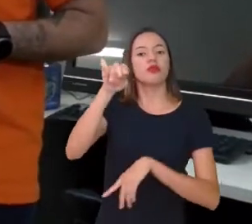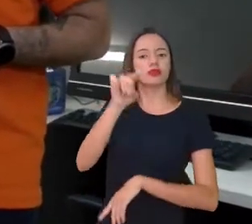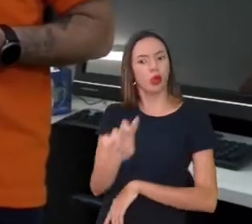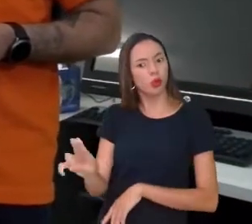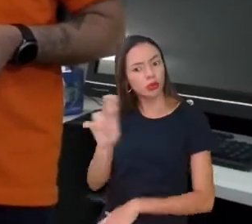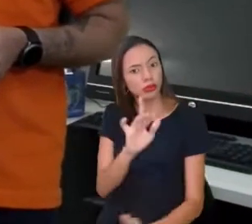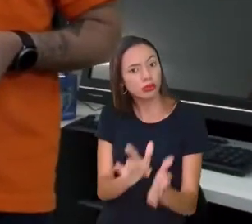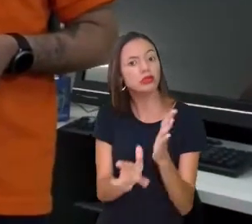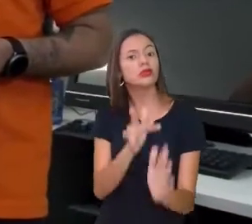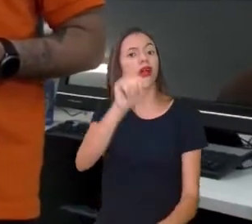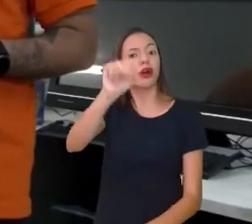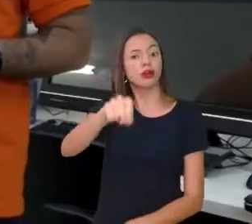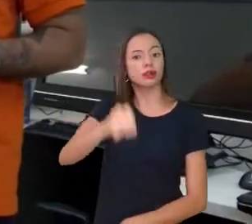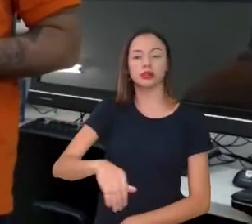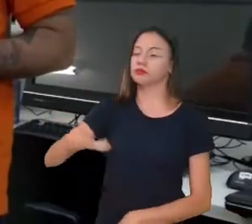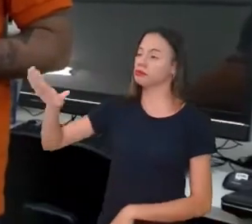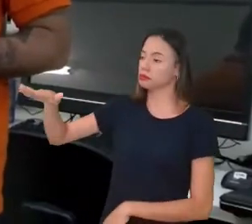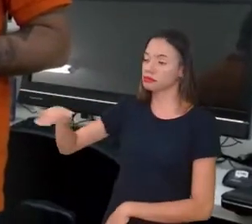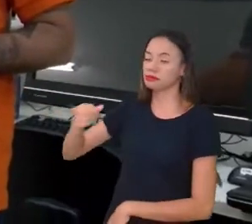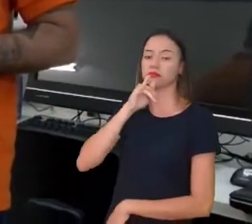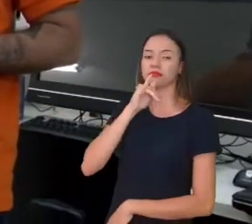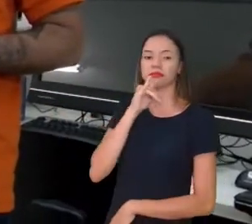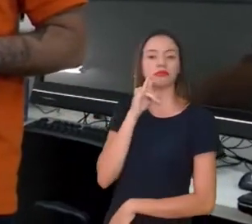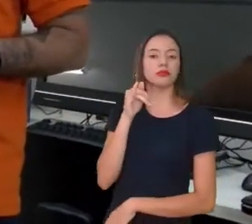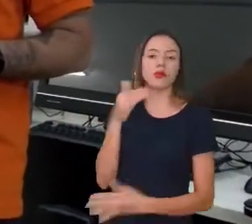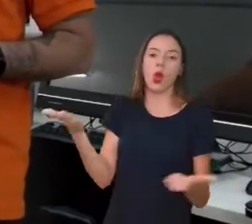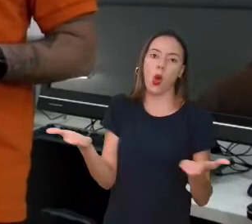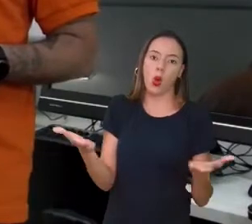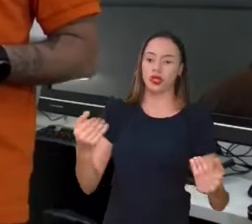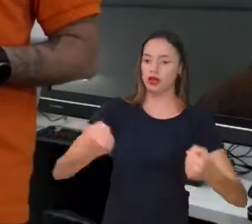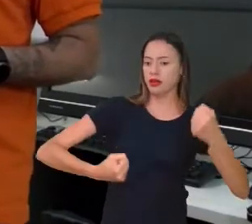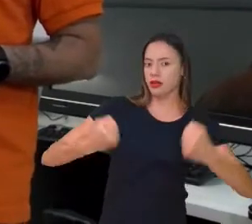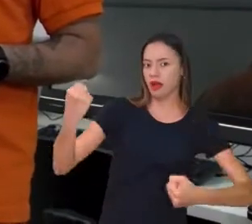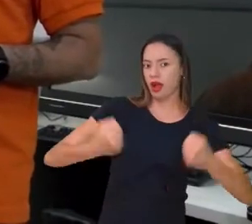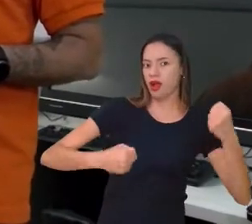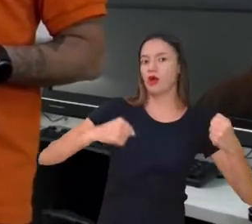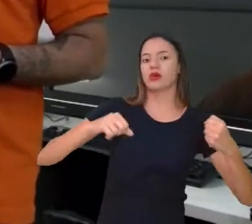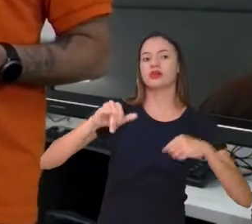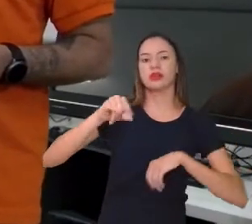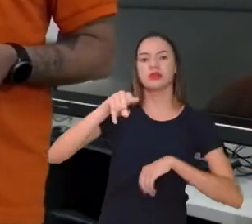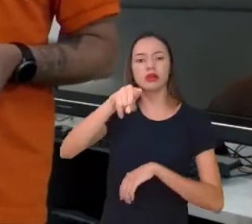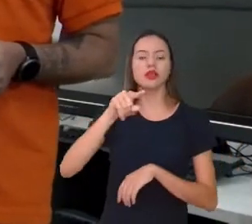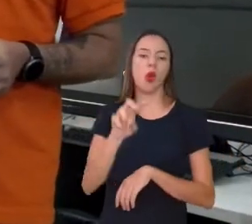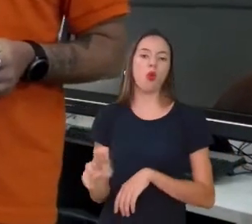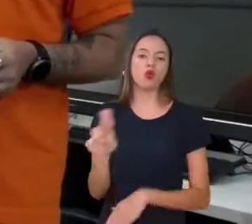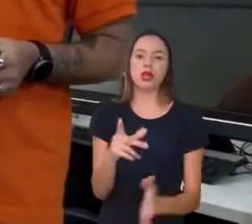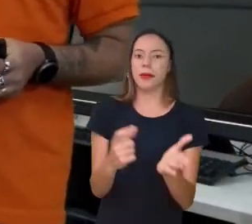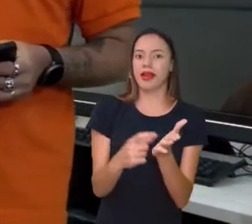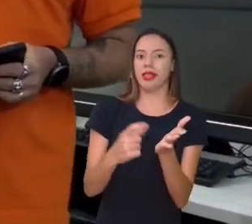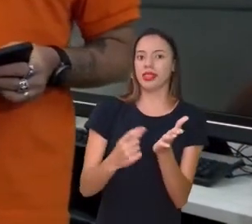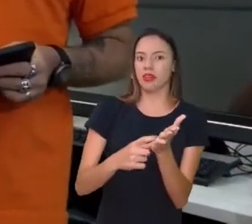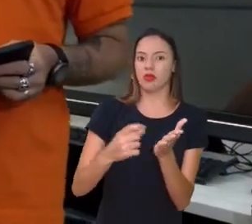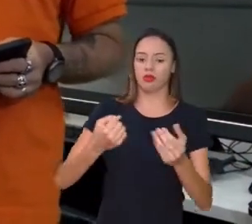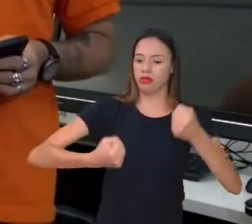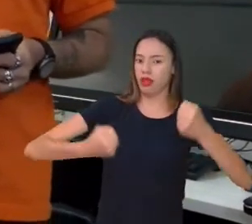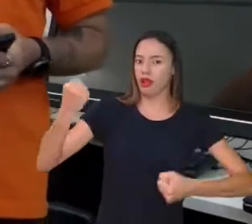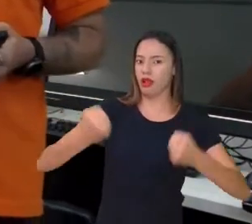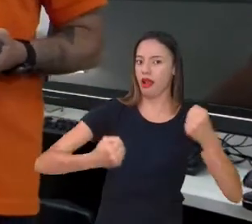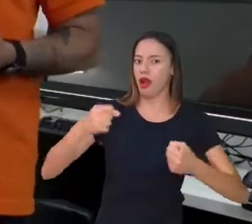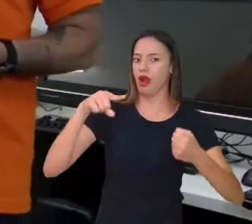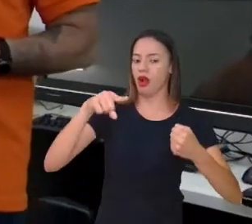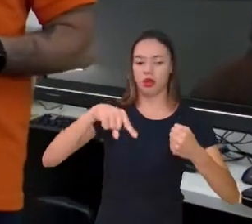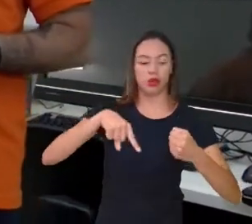Tiago? Quem tem carro, quem já anda de um carro de aplicativo, sabe que, ainda que ele